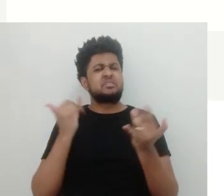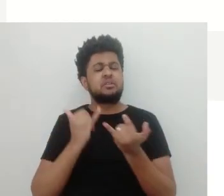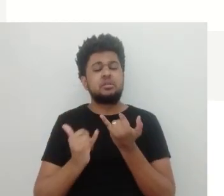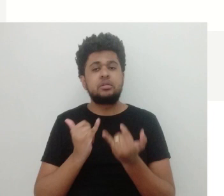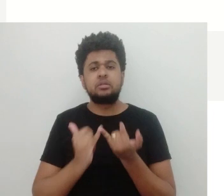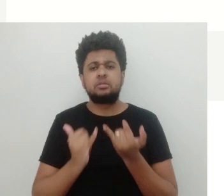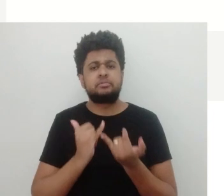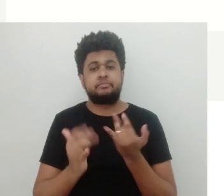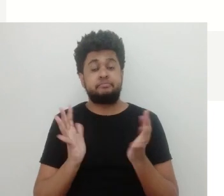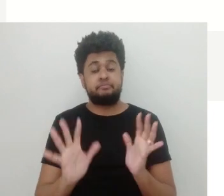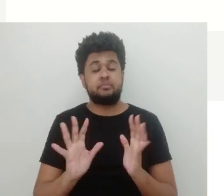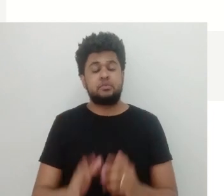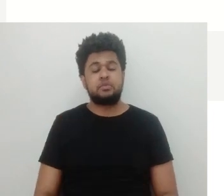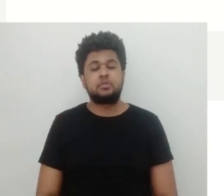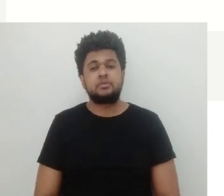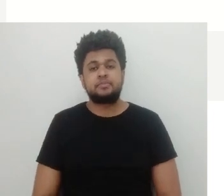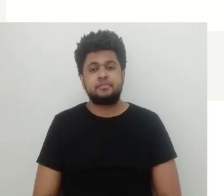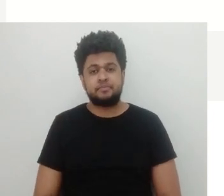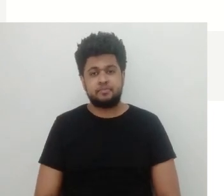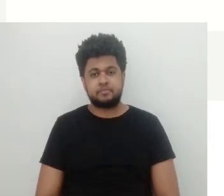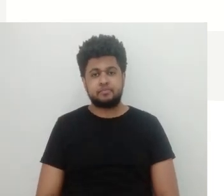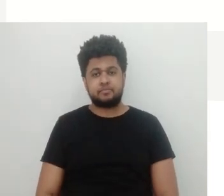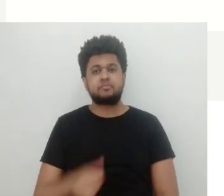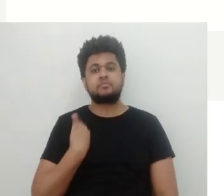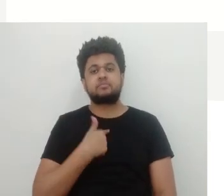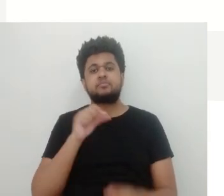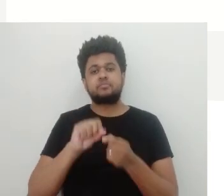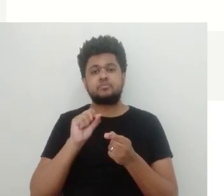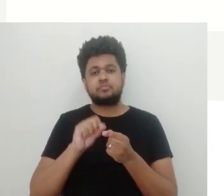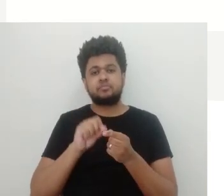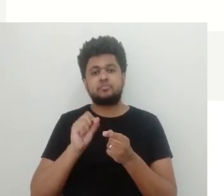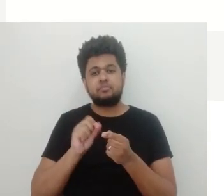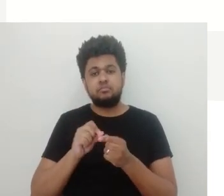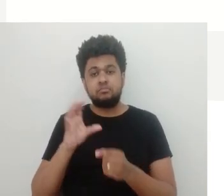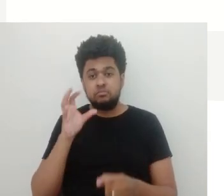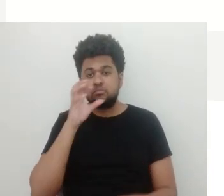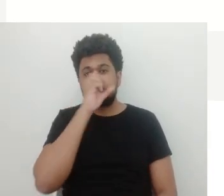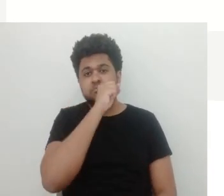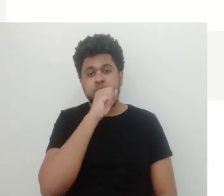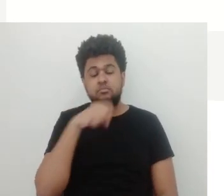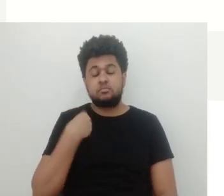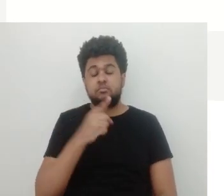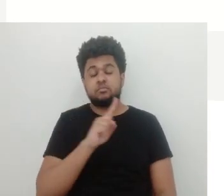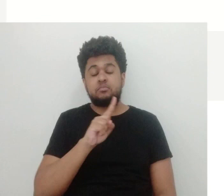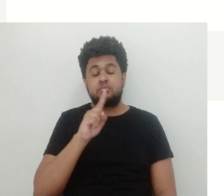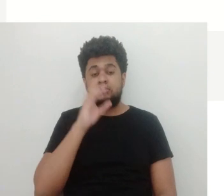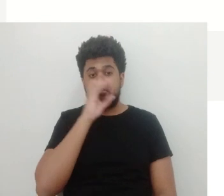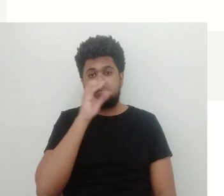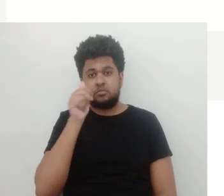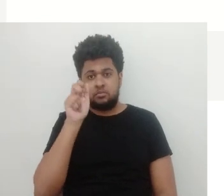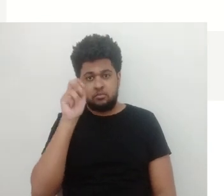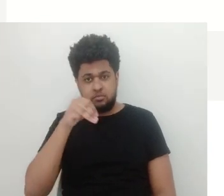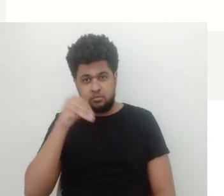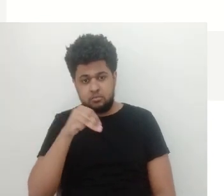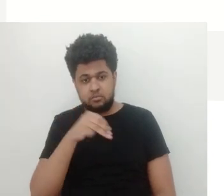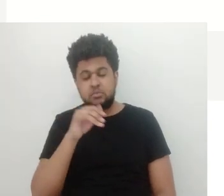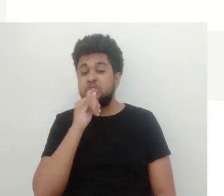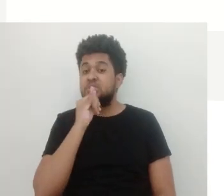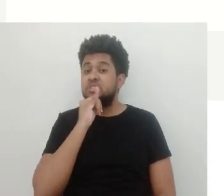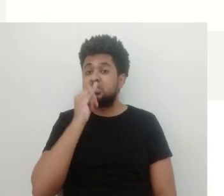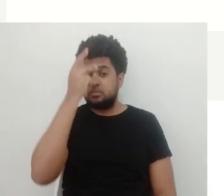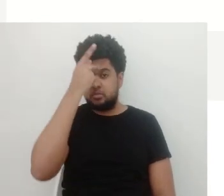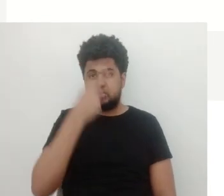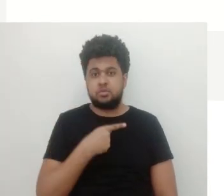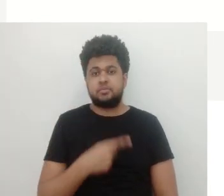último projeto, com esse título, Ver e Descrever Trajetórias e Relatos de Artistas Viajantes na América Latina